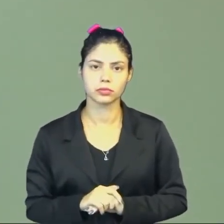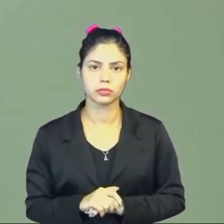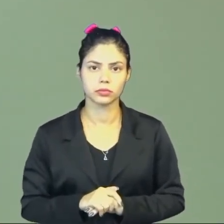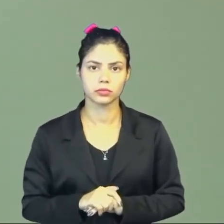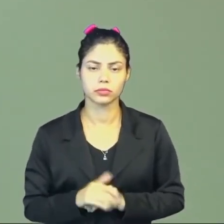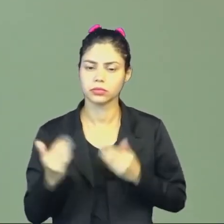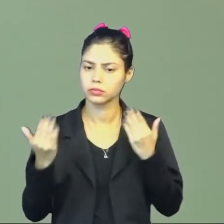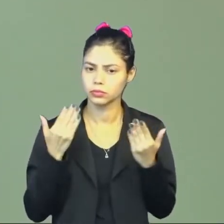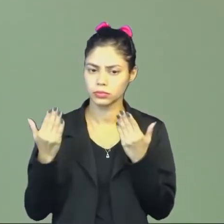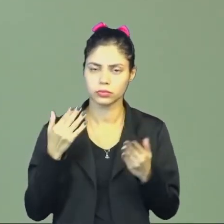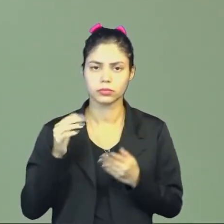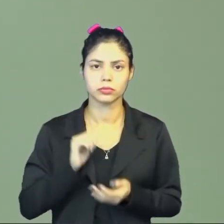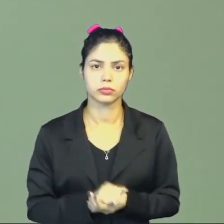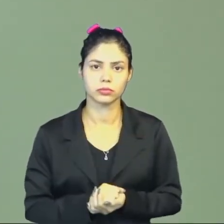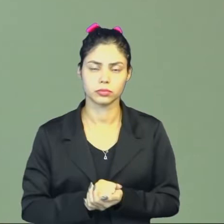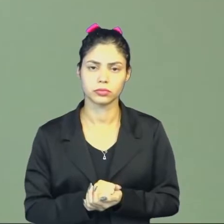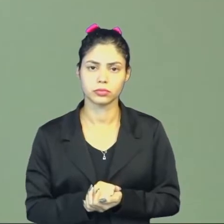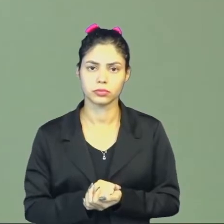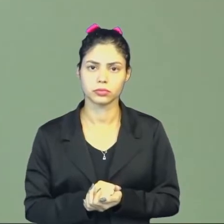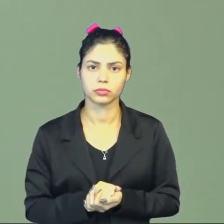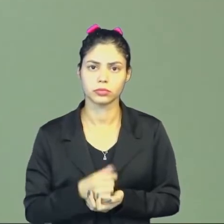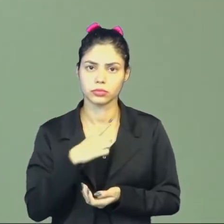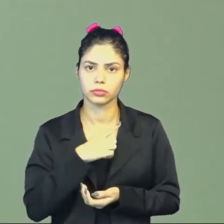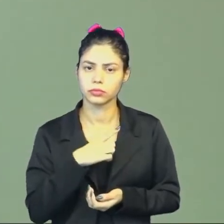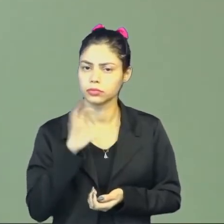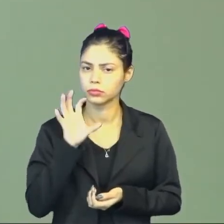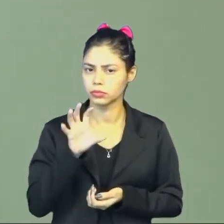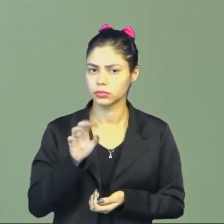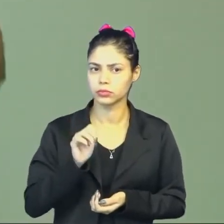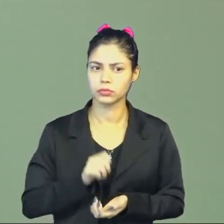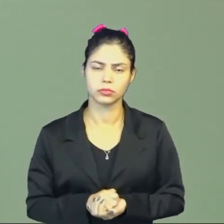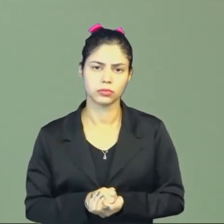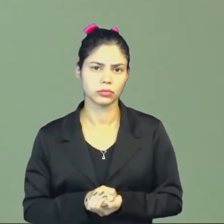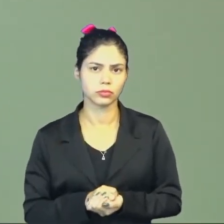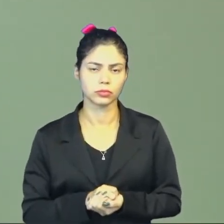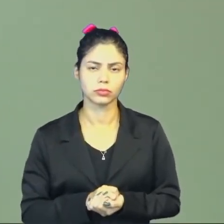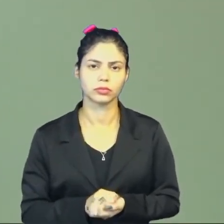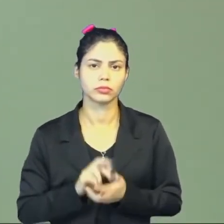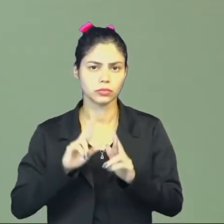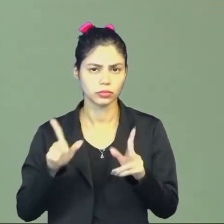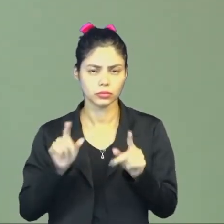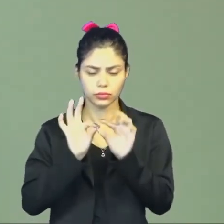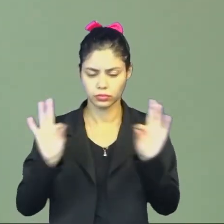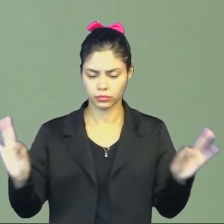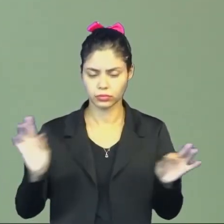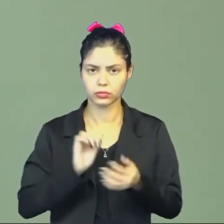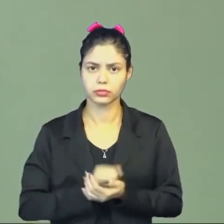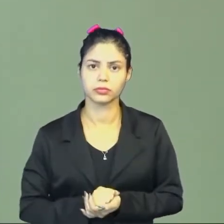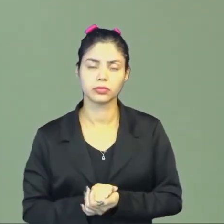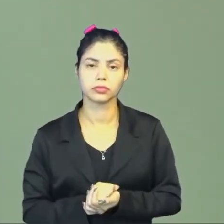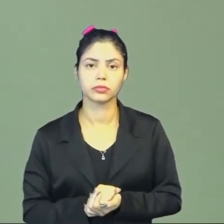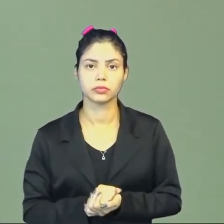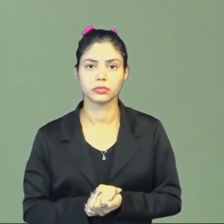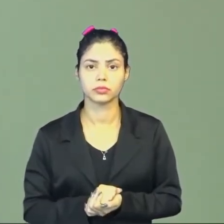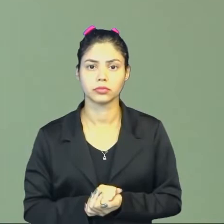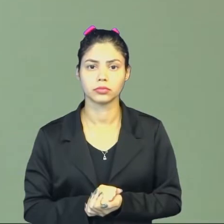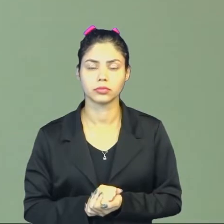uma comparação, tudo bem? Então, nós temos aí medidas diferentes de velocidade.